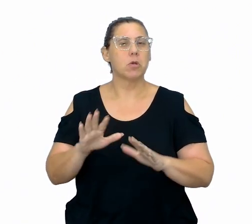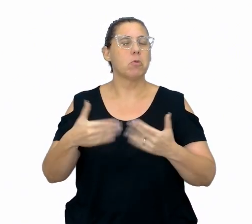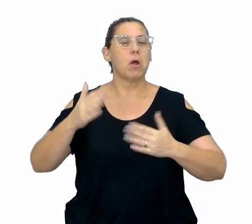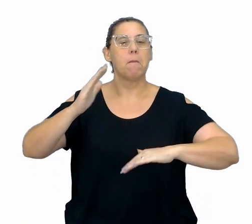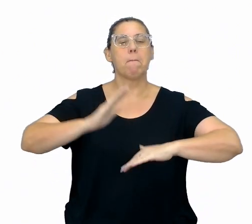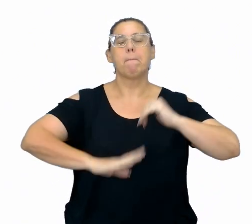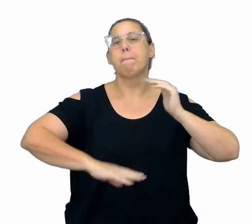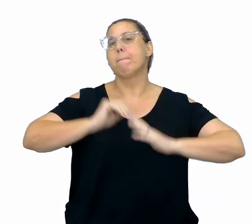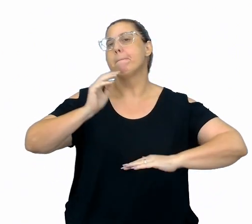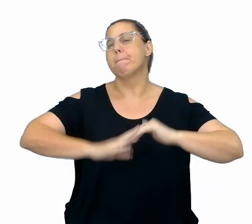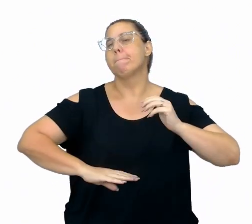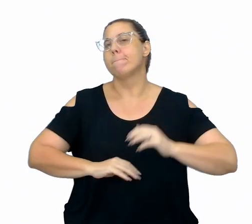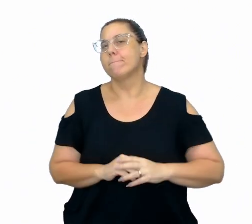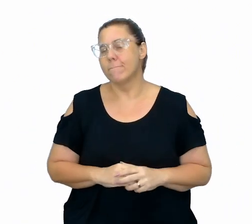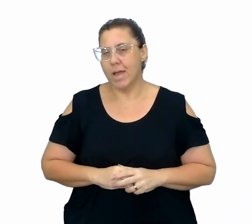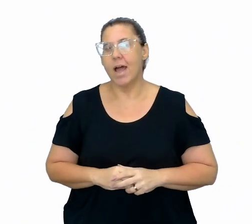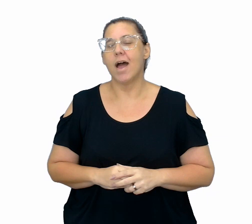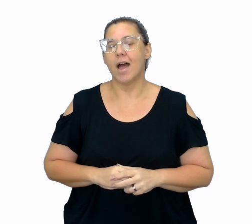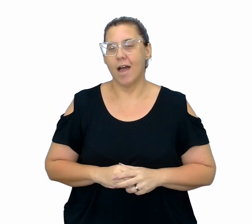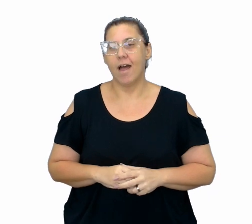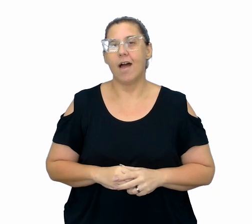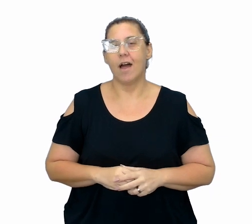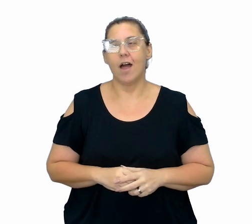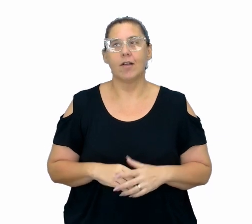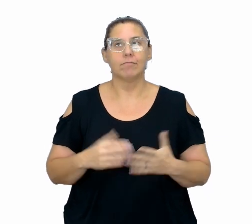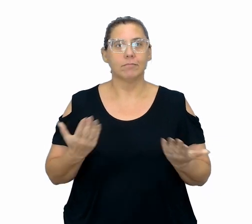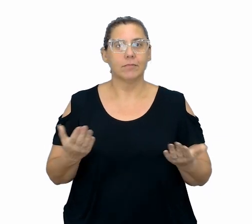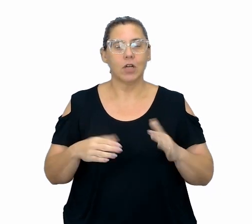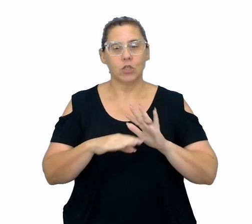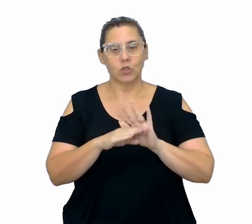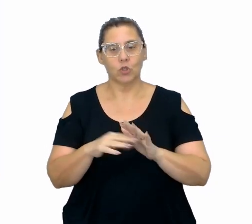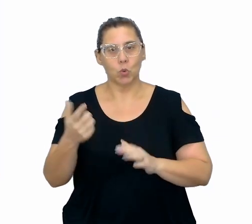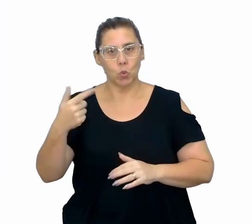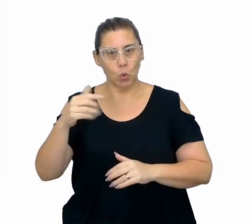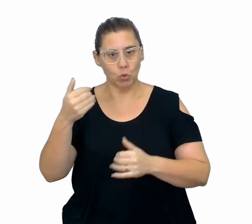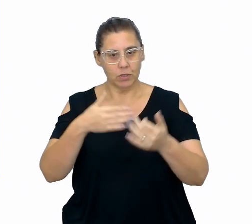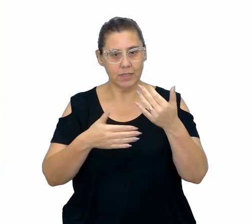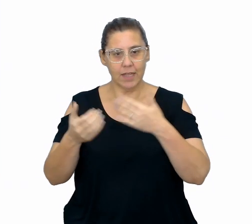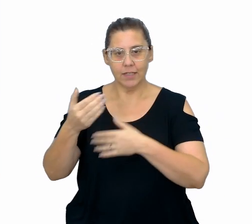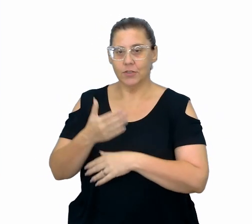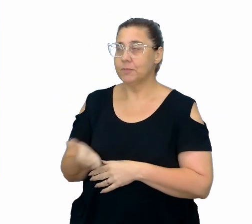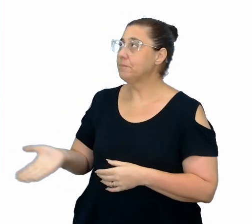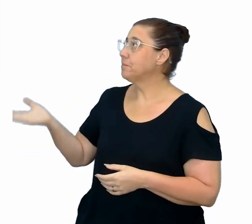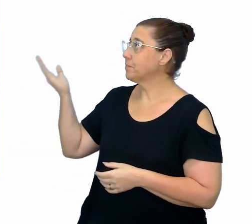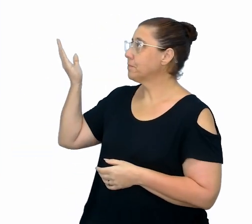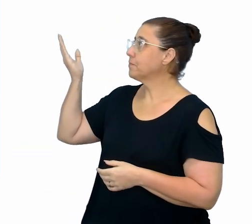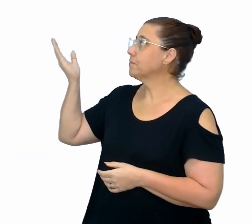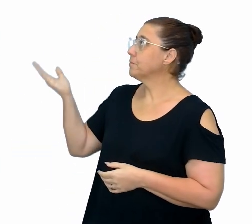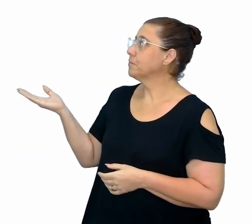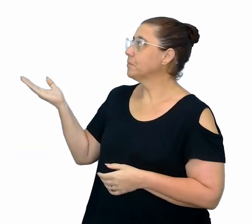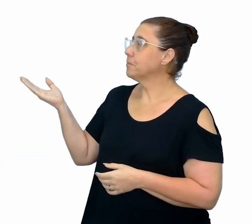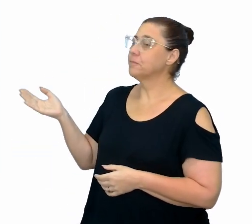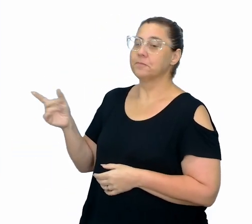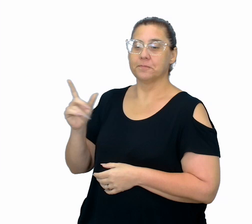habilidades essa atividade favorece? No próximo slide, nós temos aí a